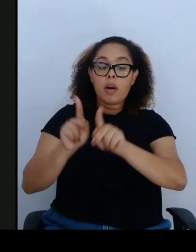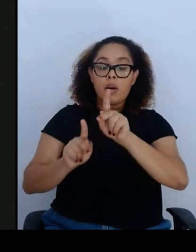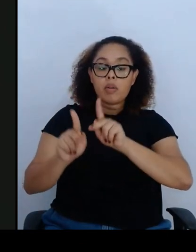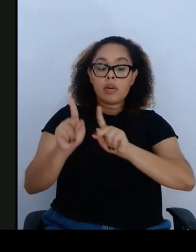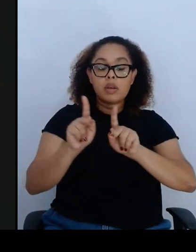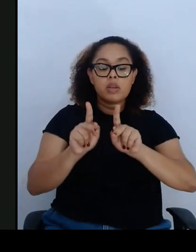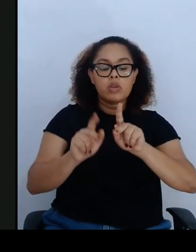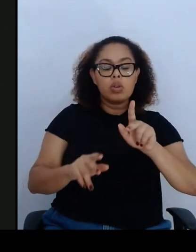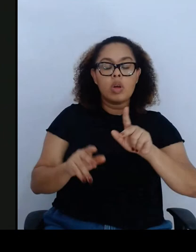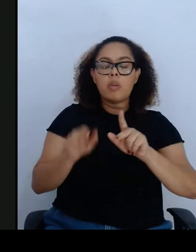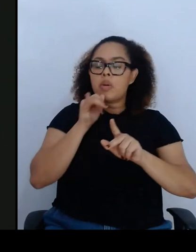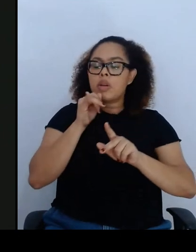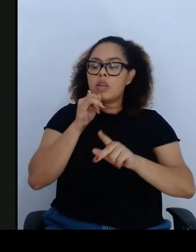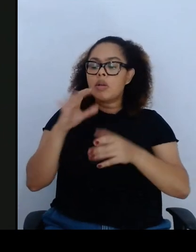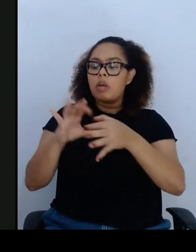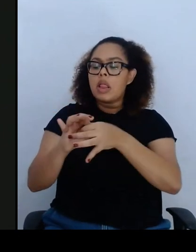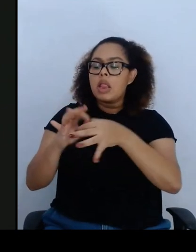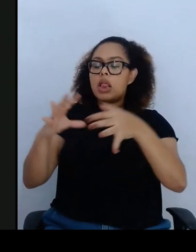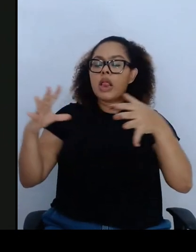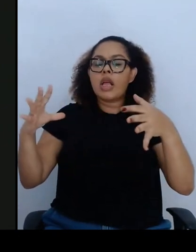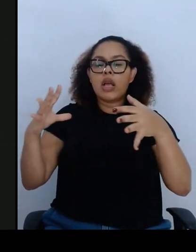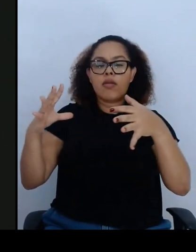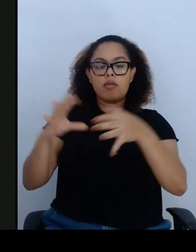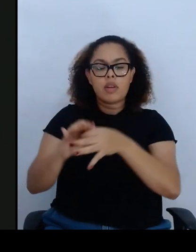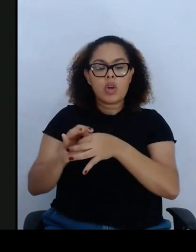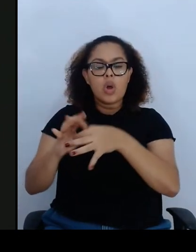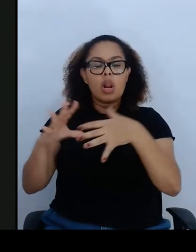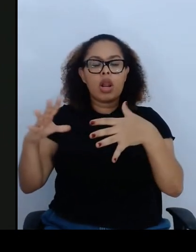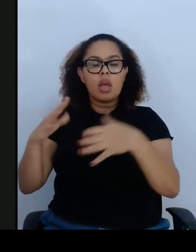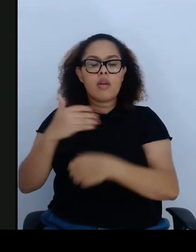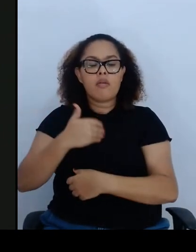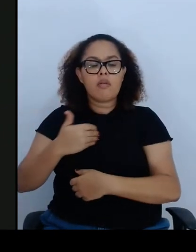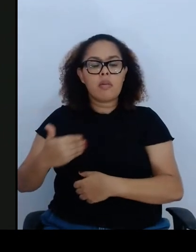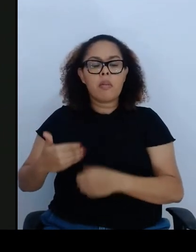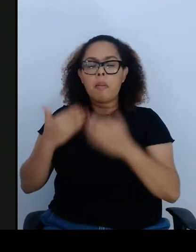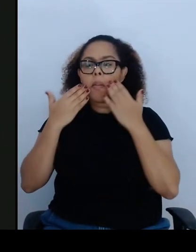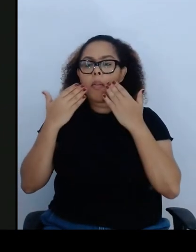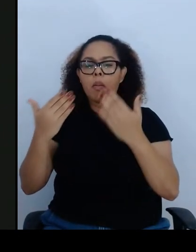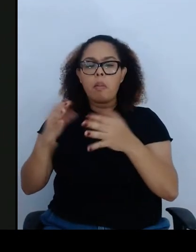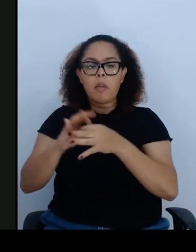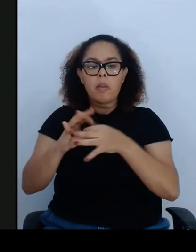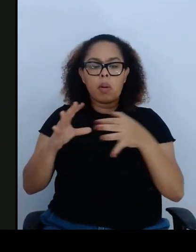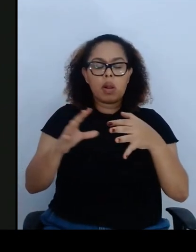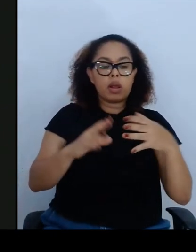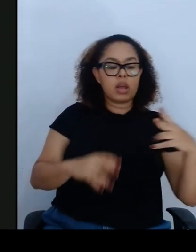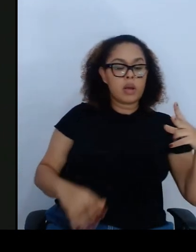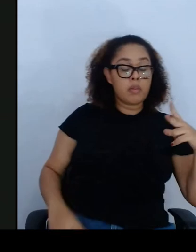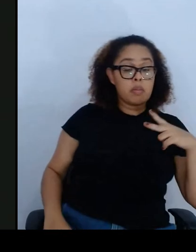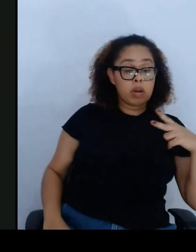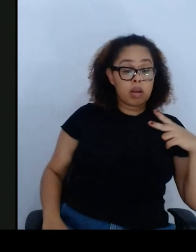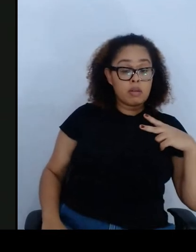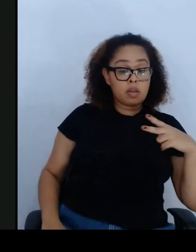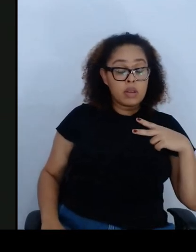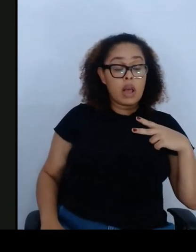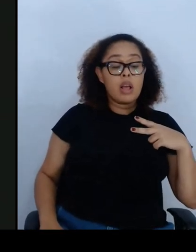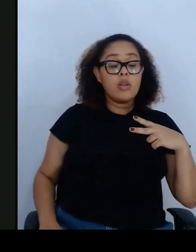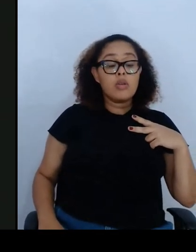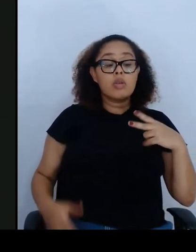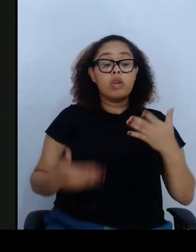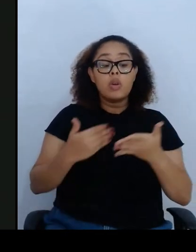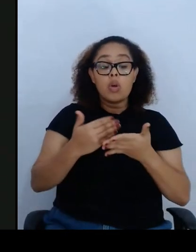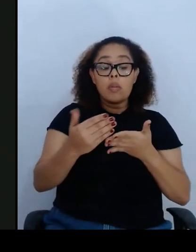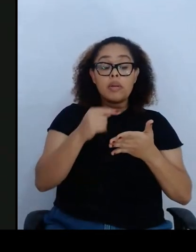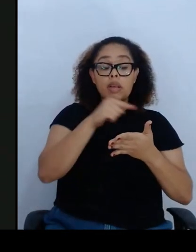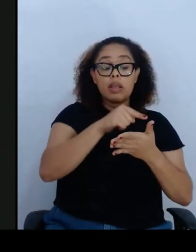o espaço público e o privado ou seja atividades privadas começam a aparecer em espaços públicos